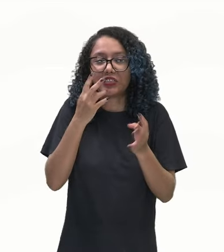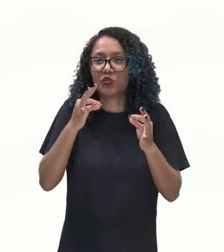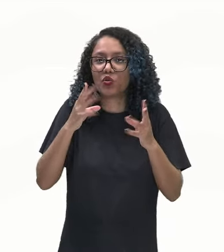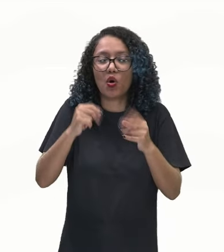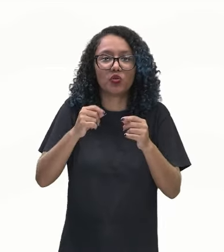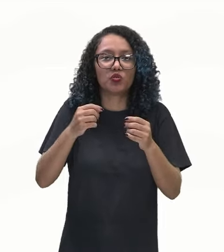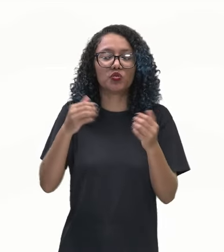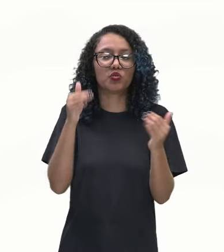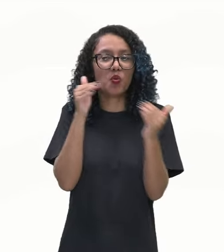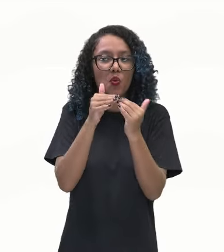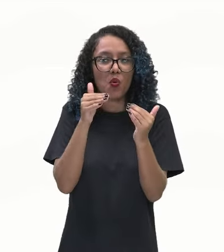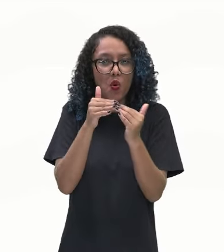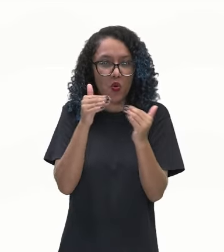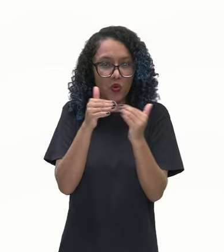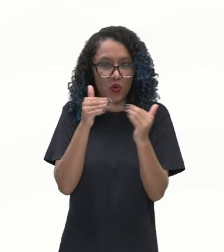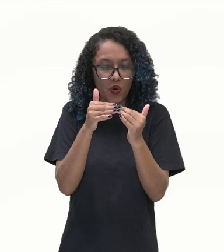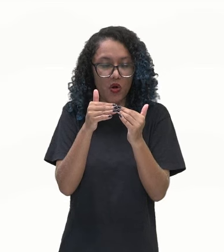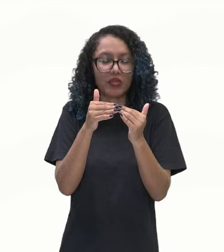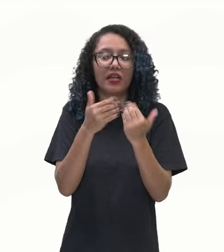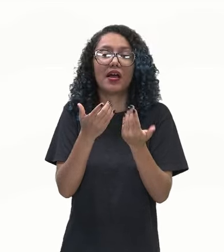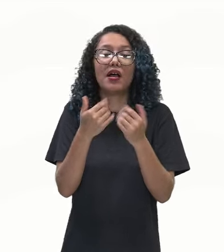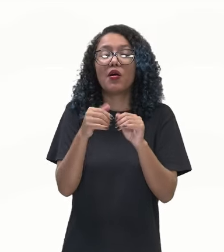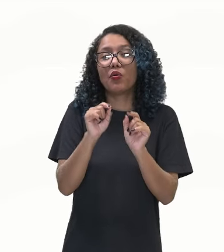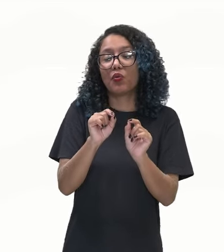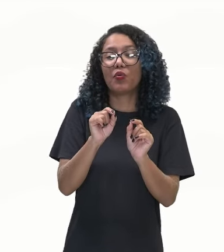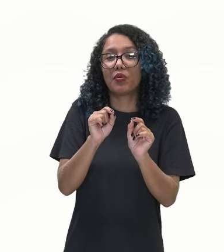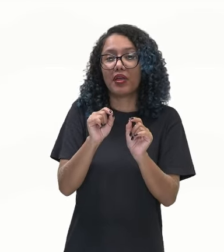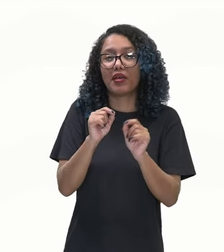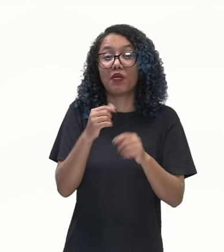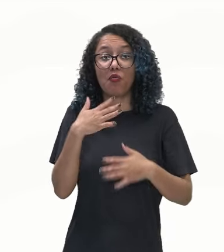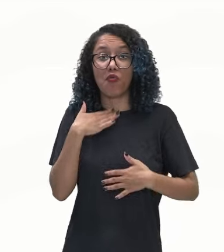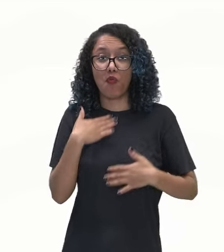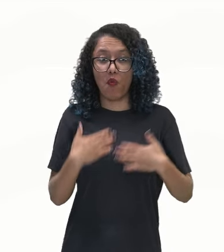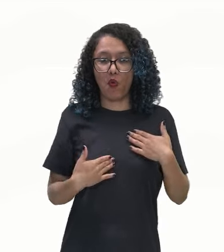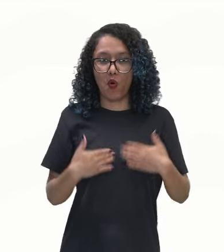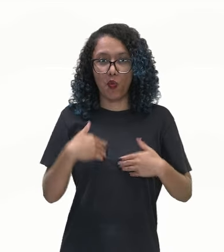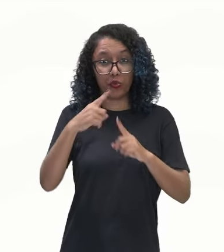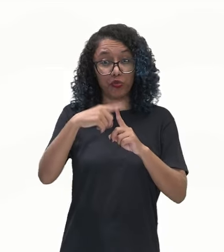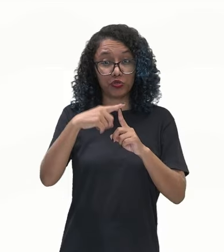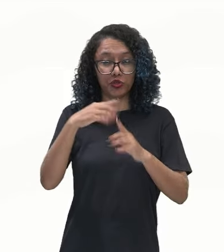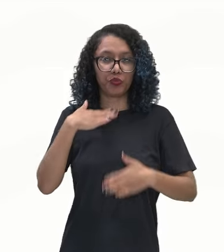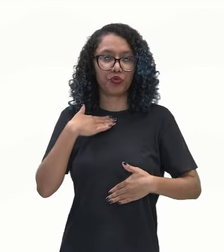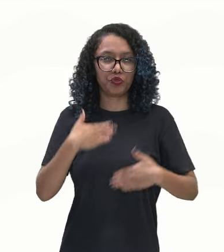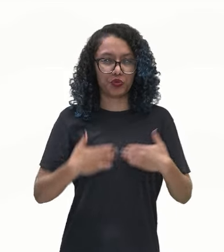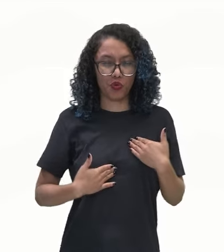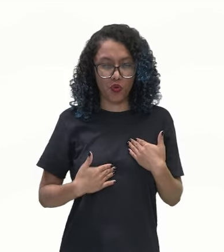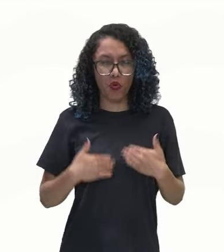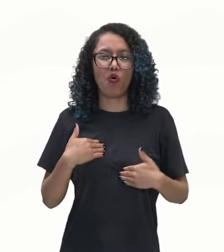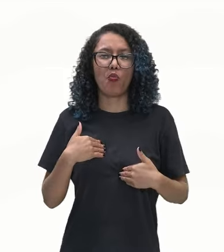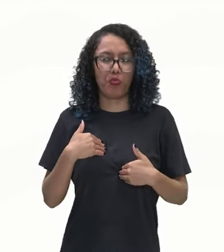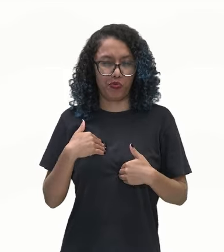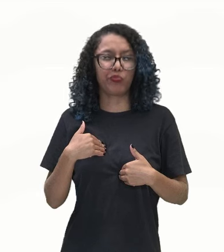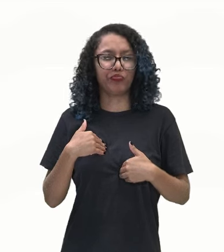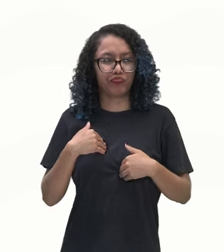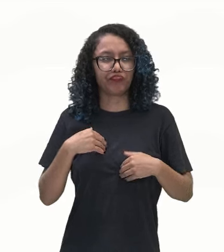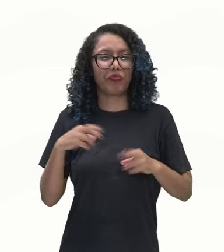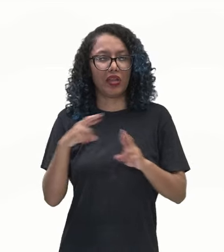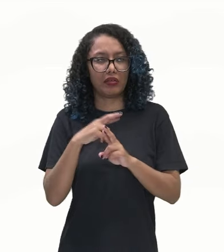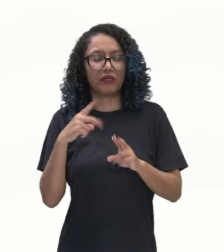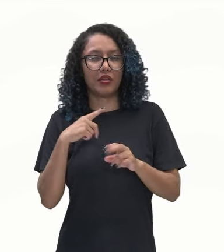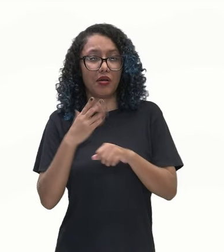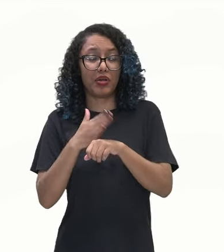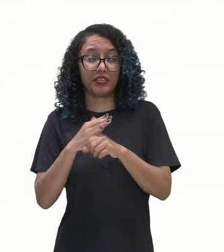corpo, né? Fitness é sempre relacionado aí à qualidade do corpo, um corpo, né, relacionado à atividade física, que